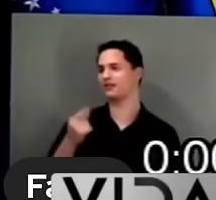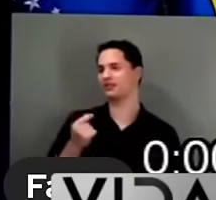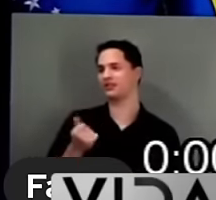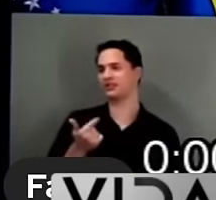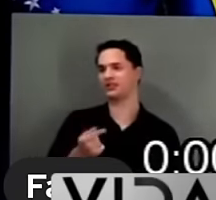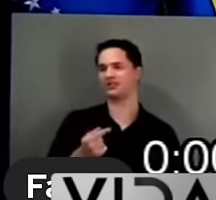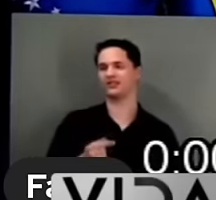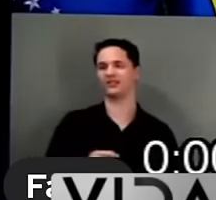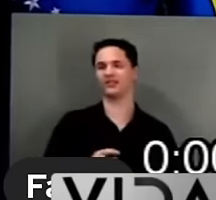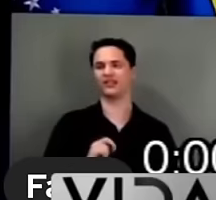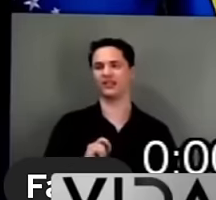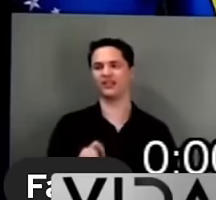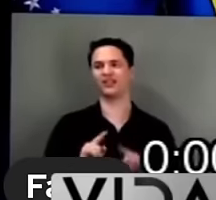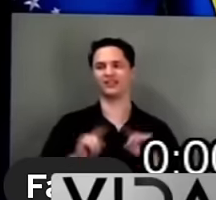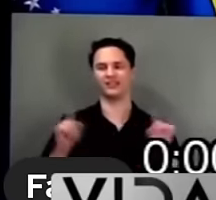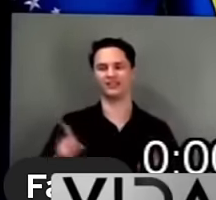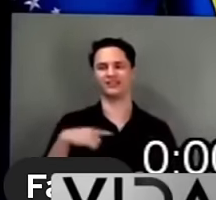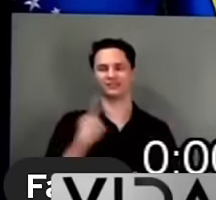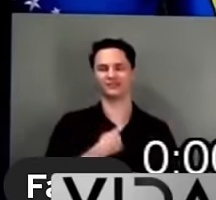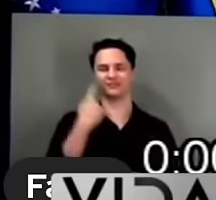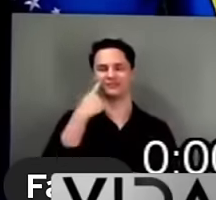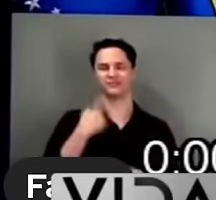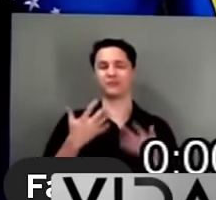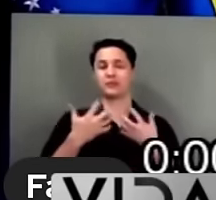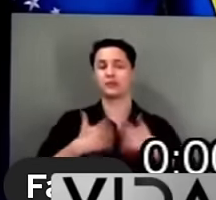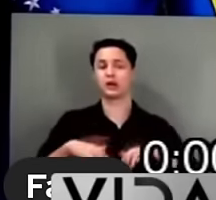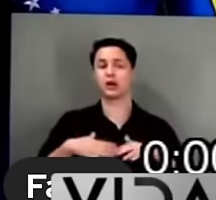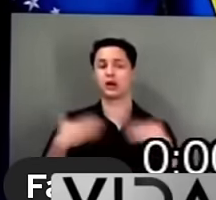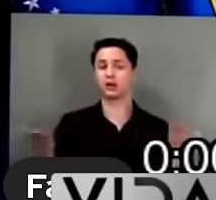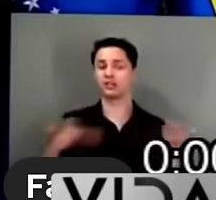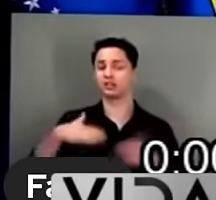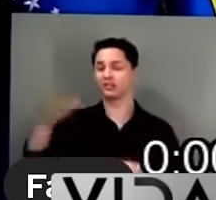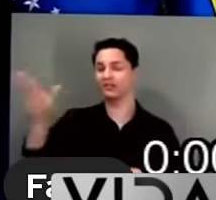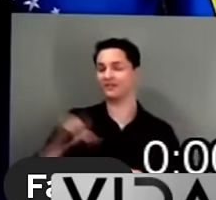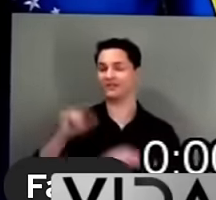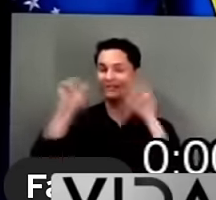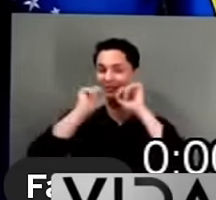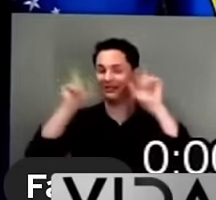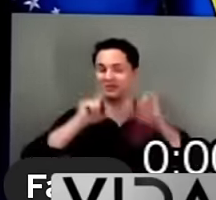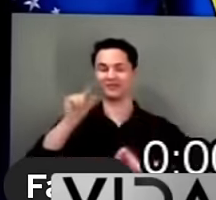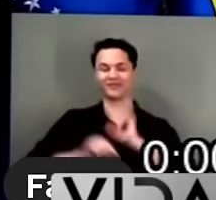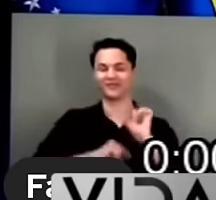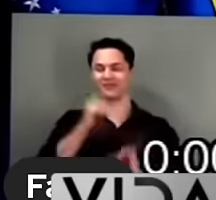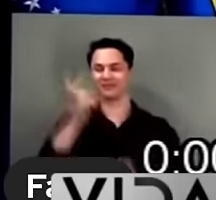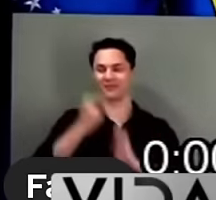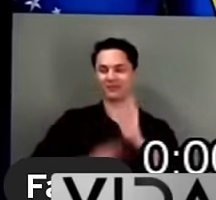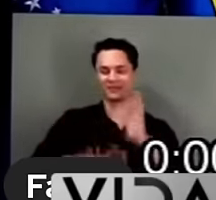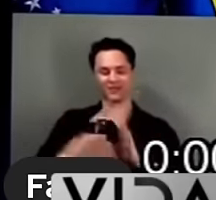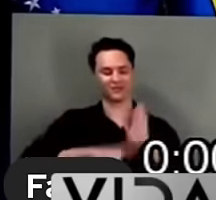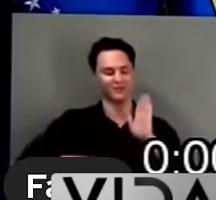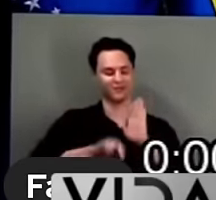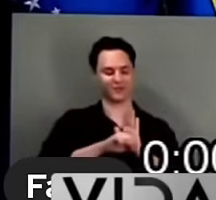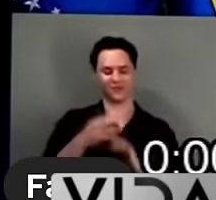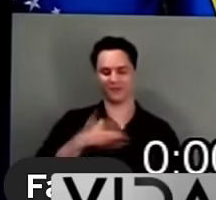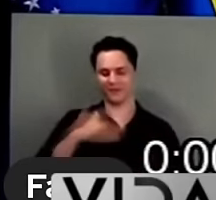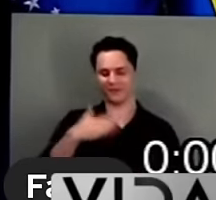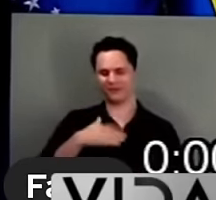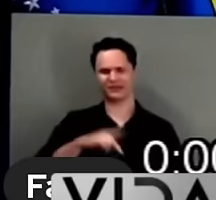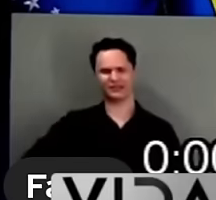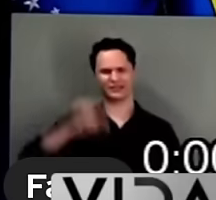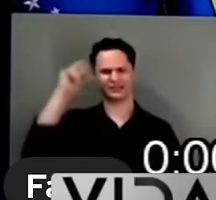está devendo aqui? Então, até Moçambique. Então, eu queria chamar a atenção aqui, porque tem um projeto de resolução meu que está aqui desde